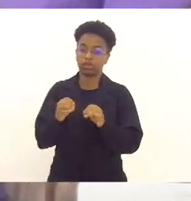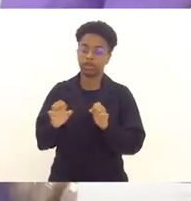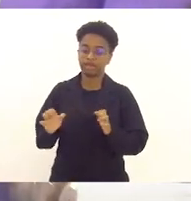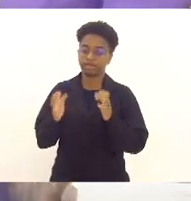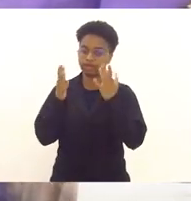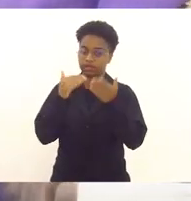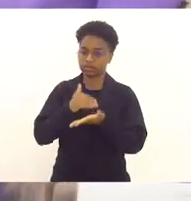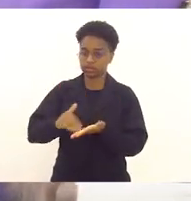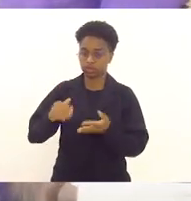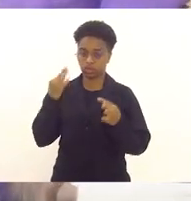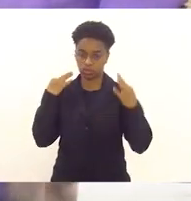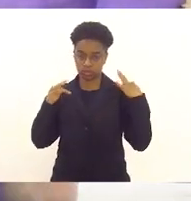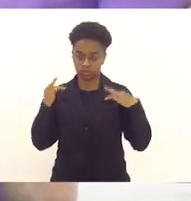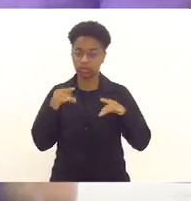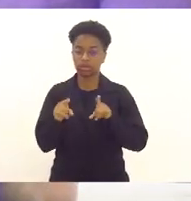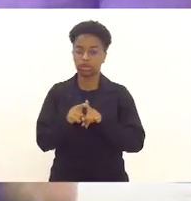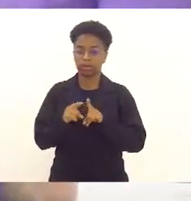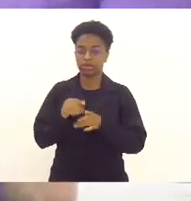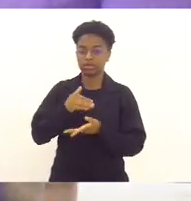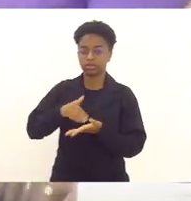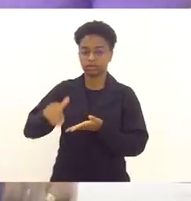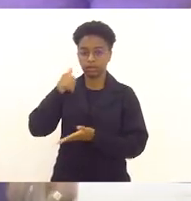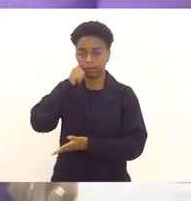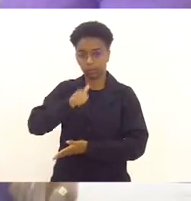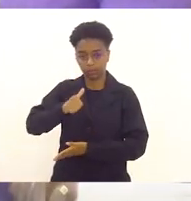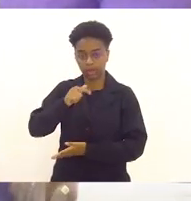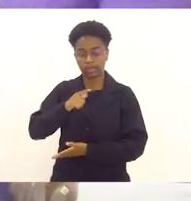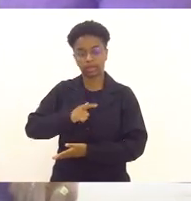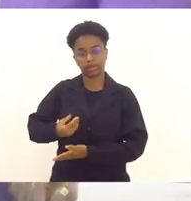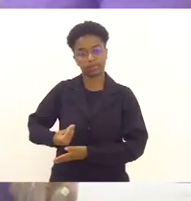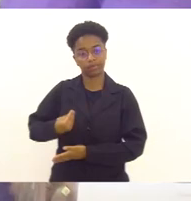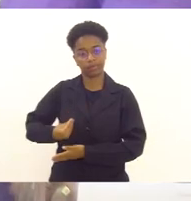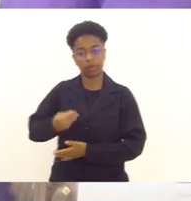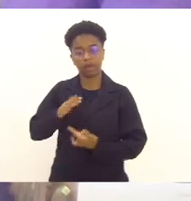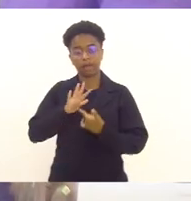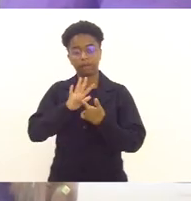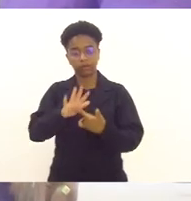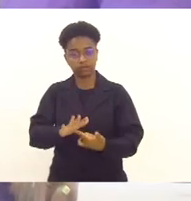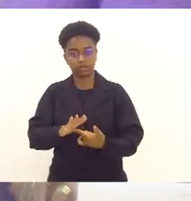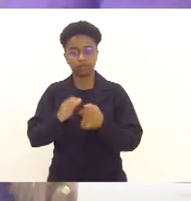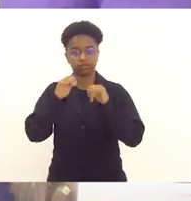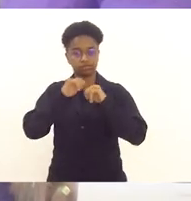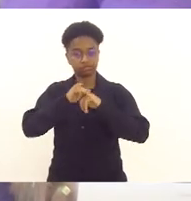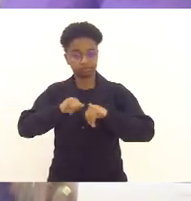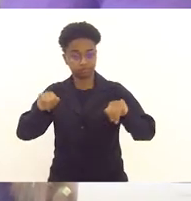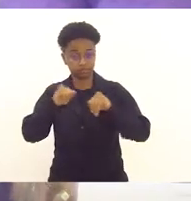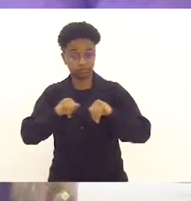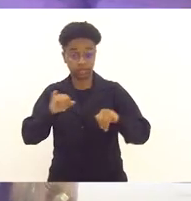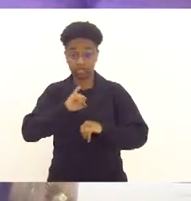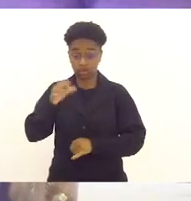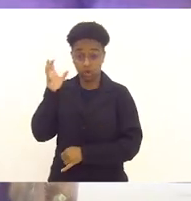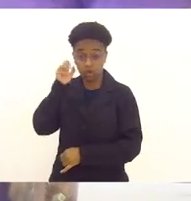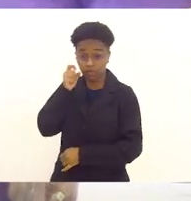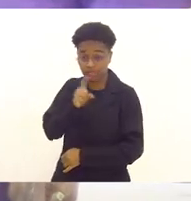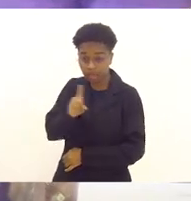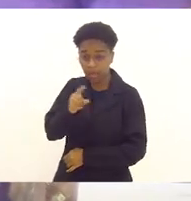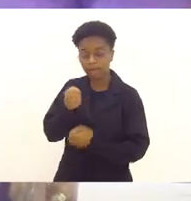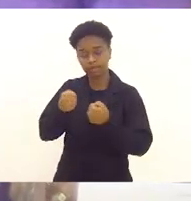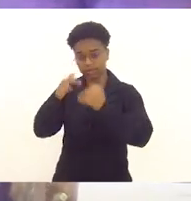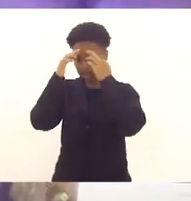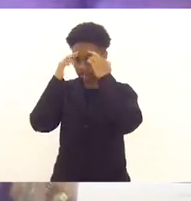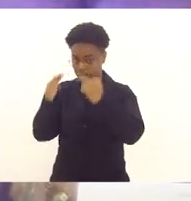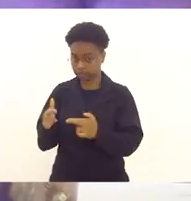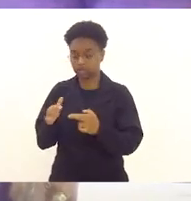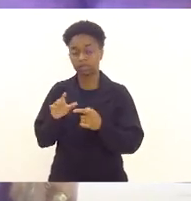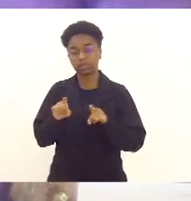A secretaria da mulher está presente fazendo a campanha do houve um respeite a decisão capacitando todos